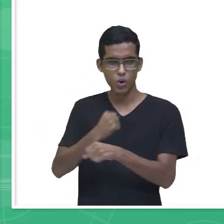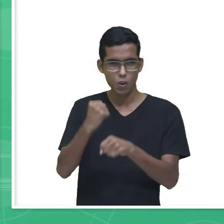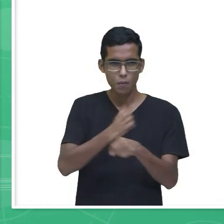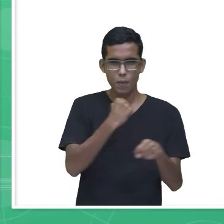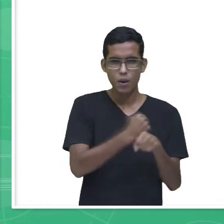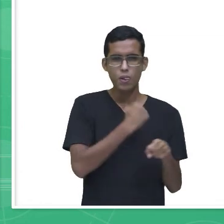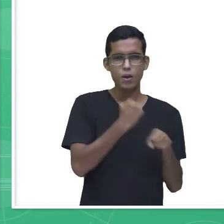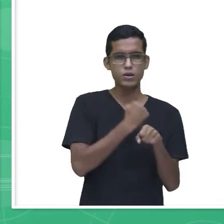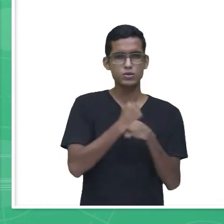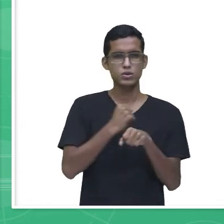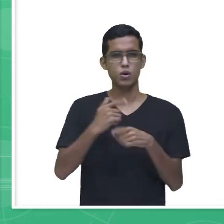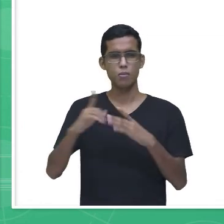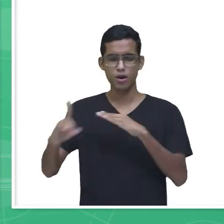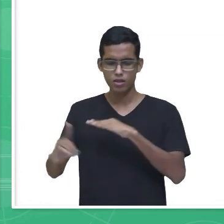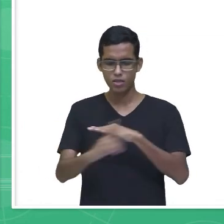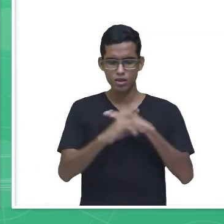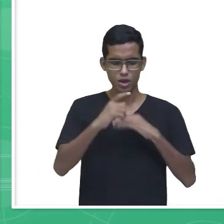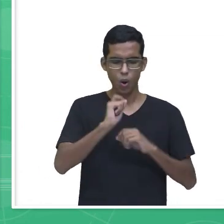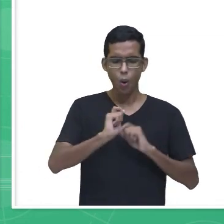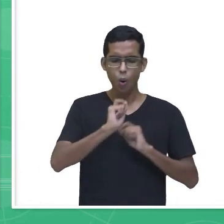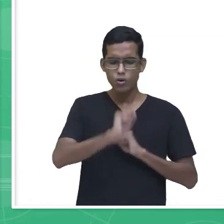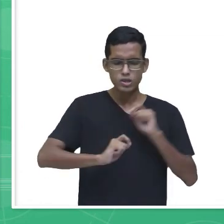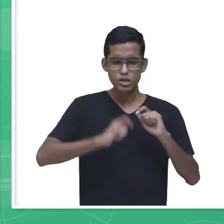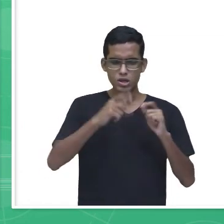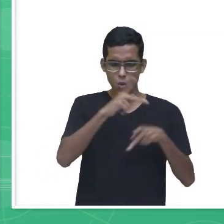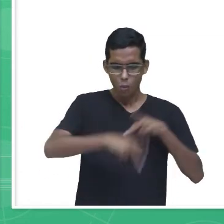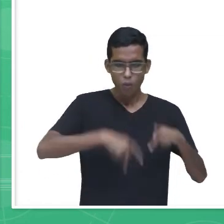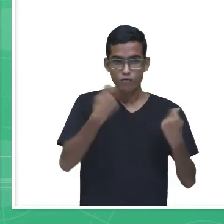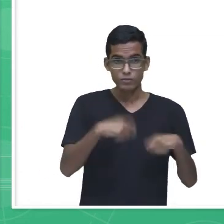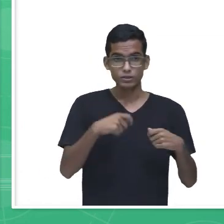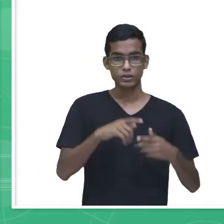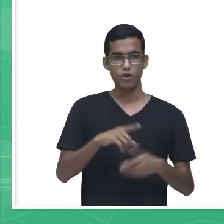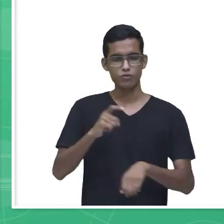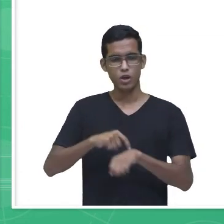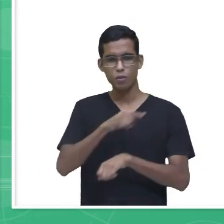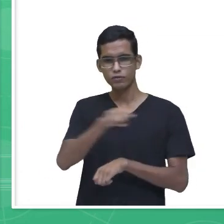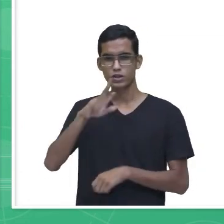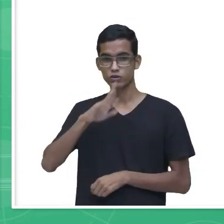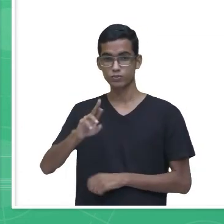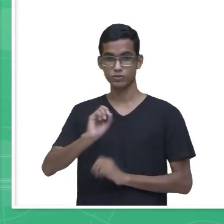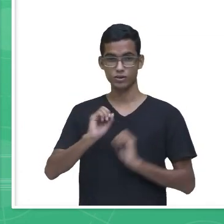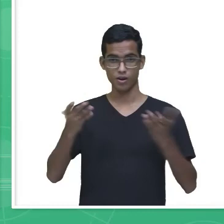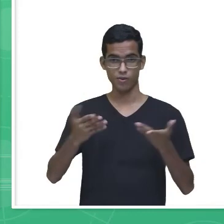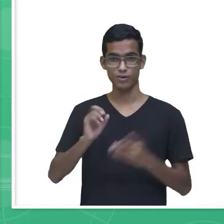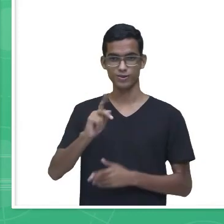necessidades da população. Então vai ficar para vocês um tempinho e já retornamos com o debate da questão.